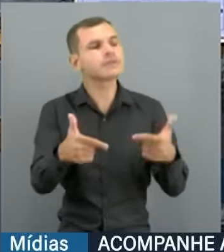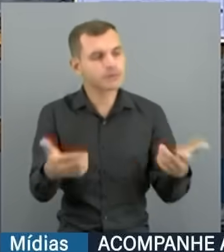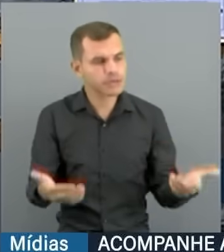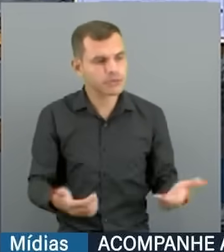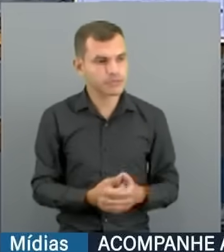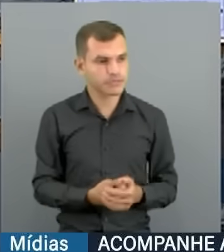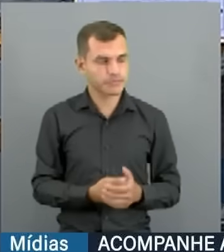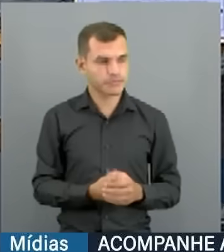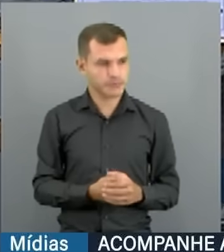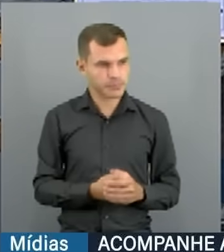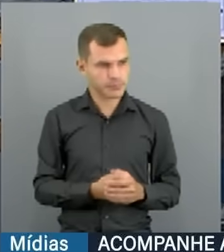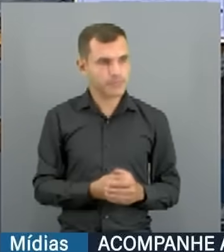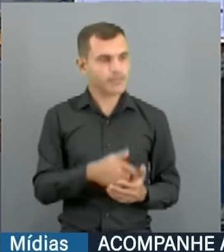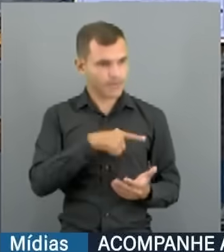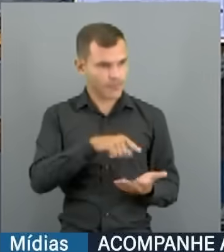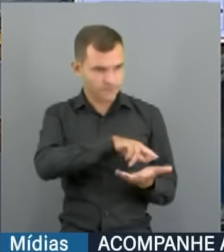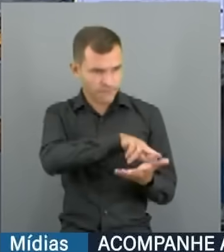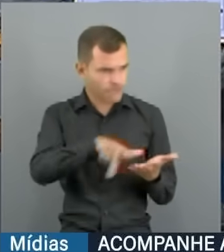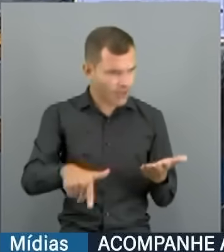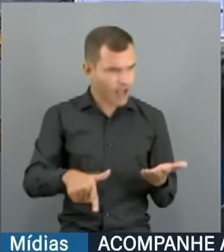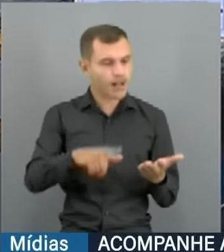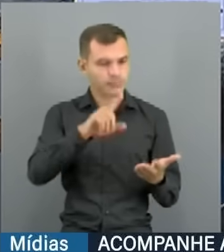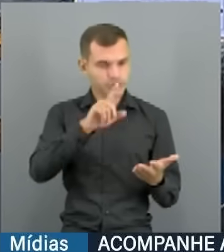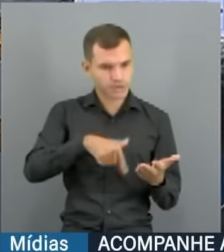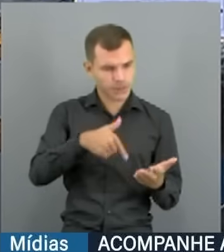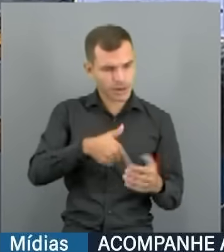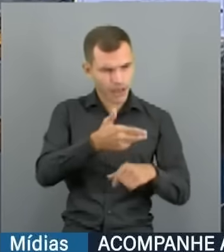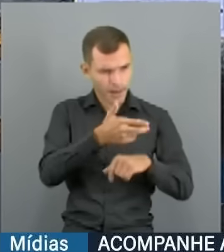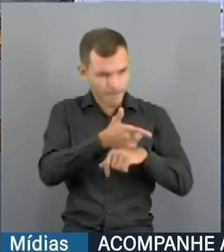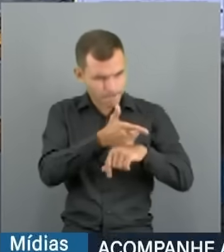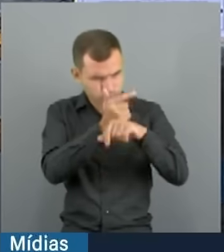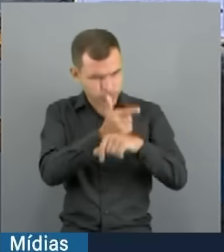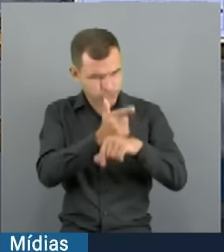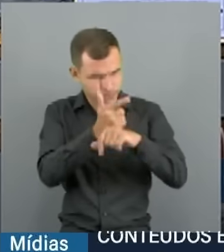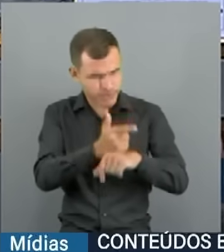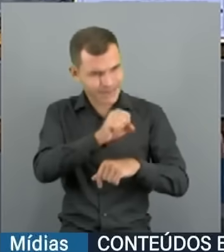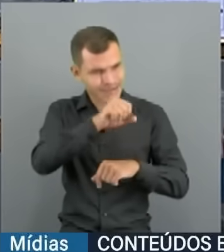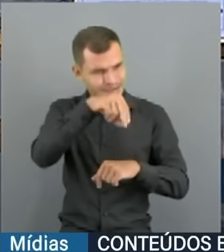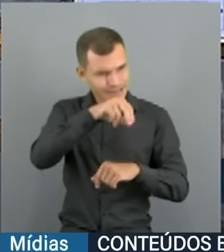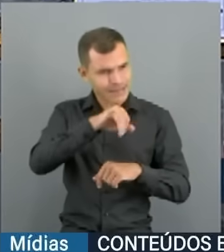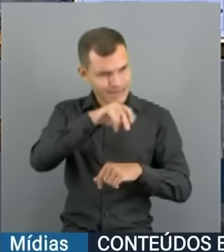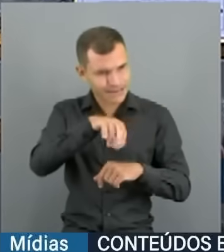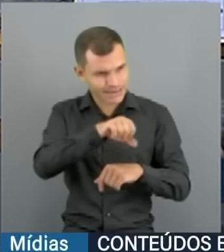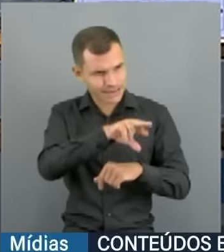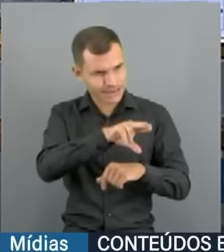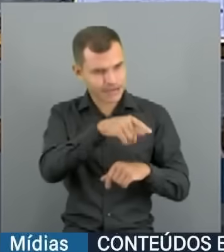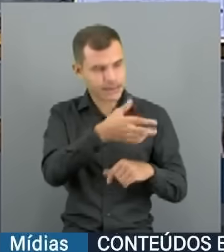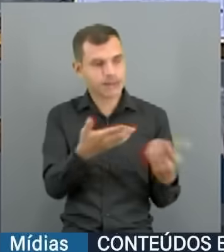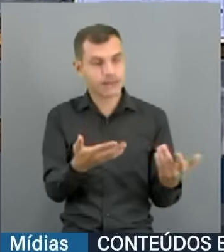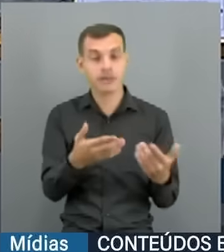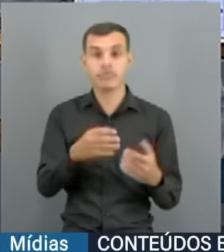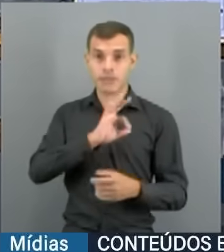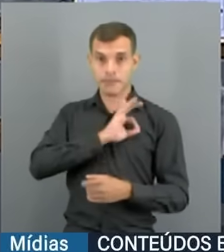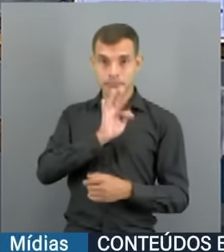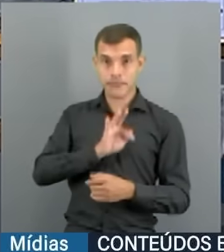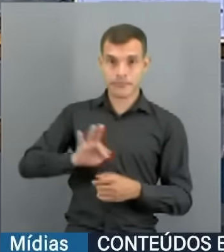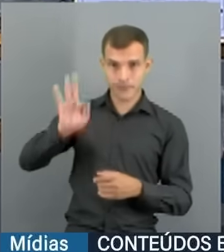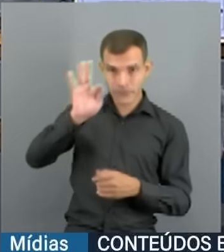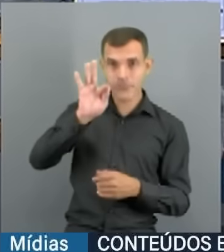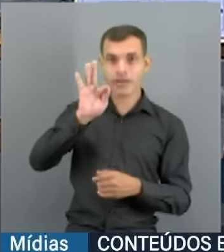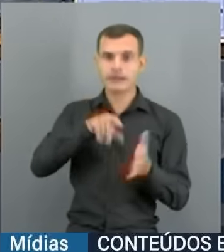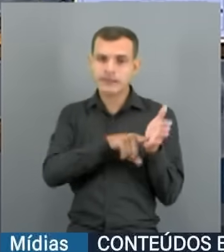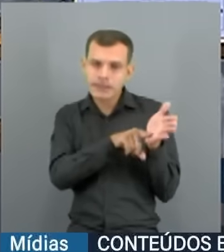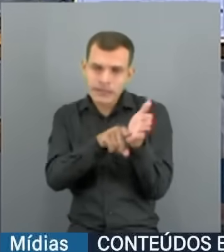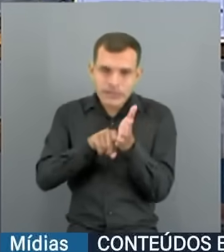tem muito caque atirador e sniper. E pela investigação da Polícia Federal, o George Washington foi uma